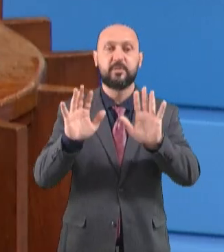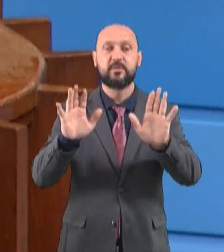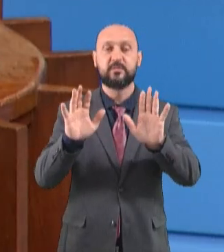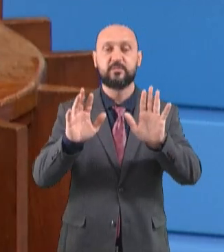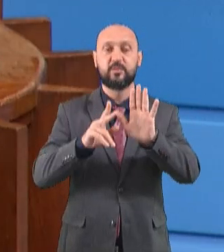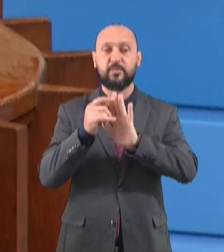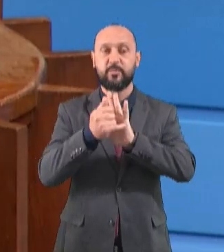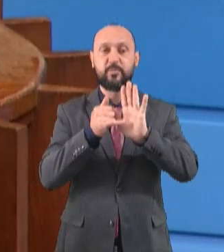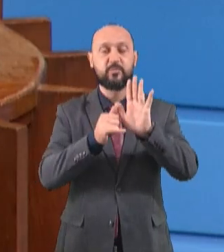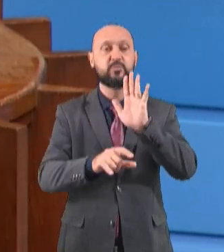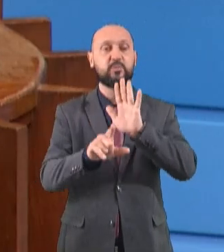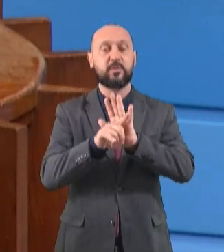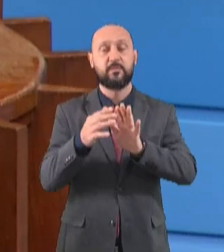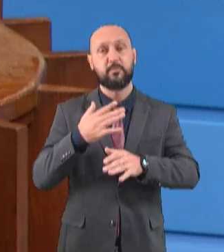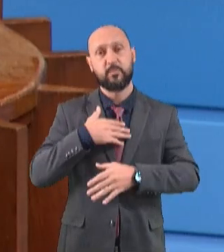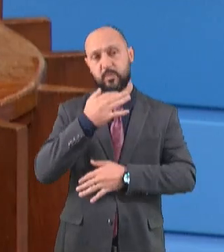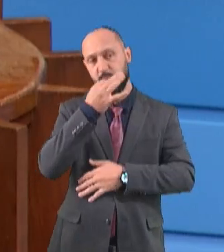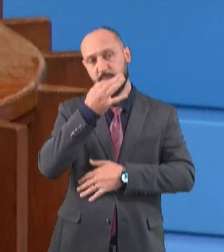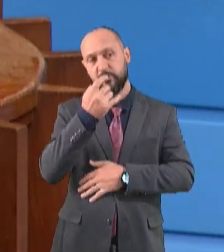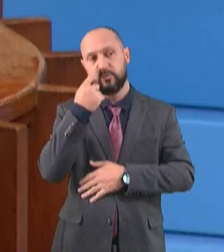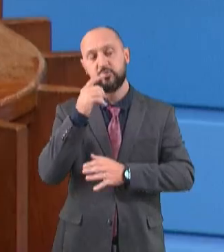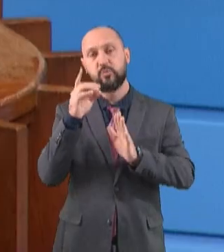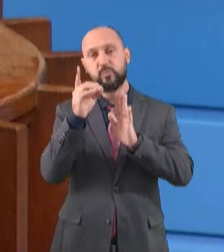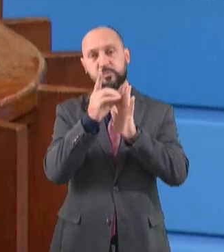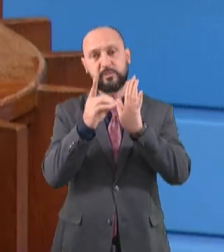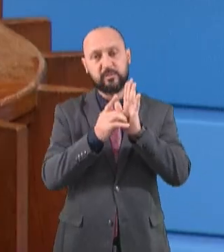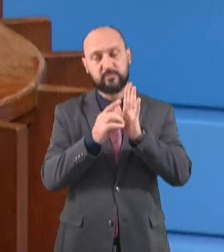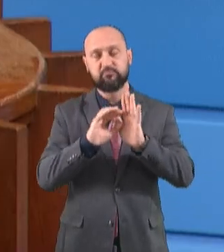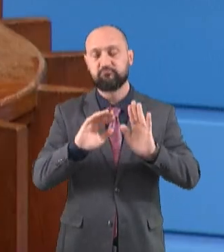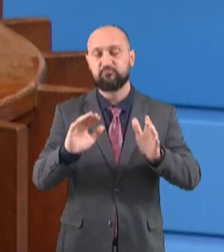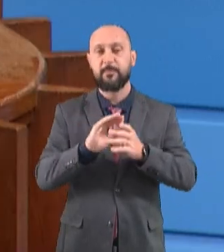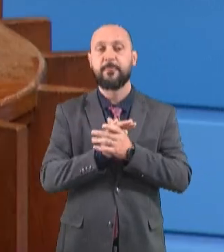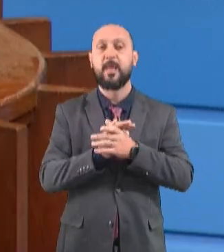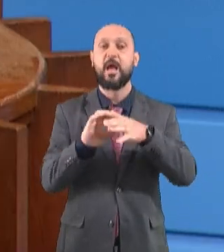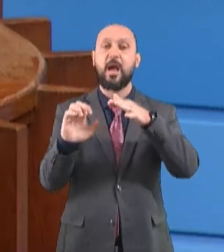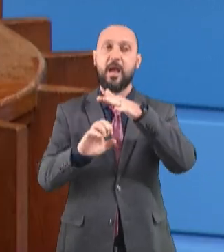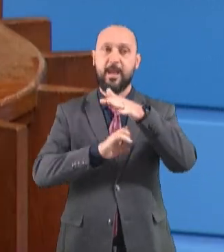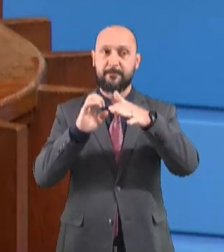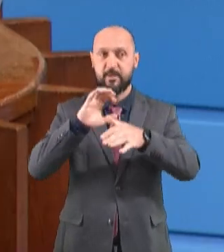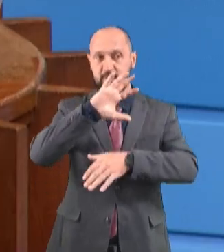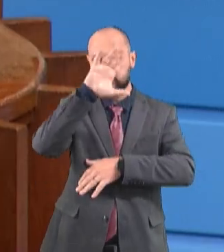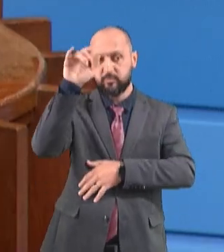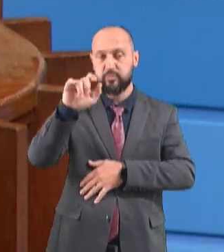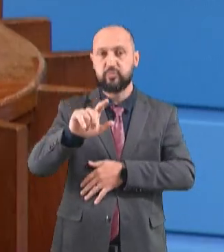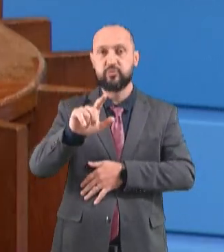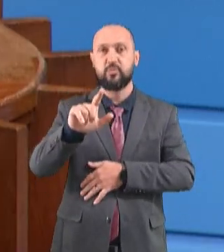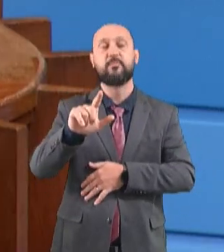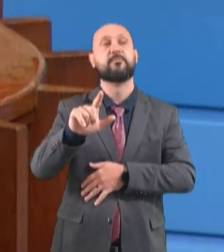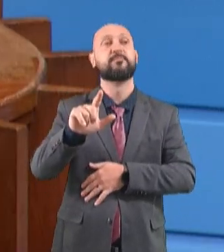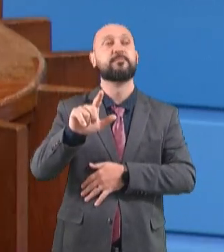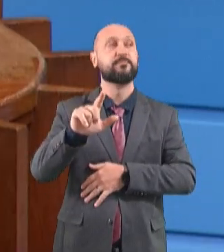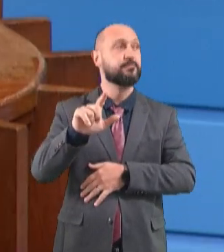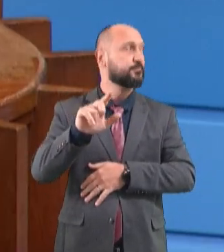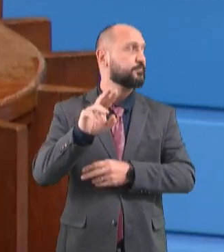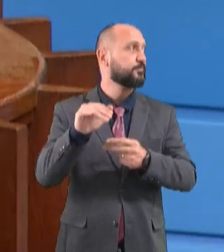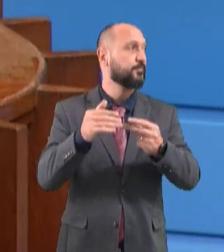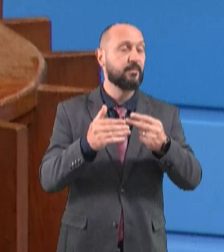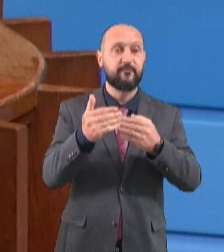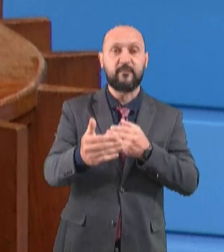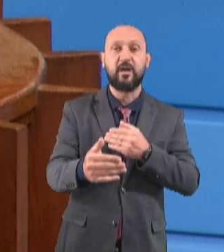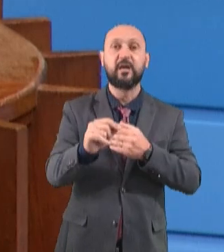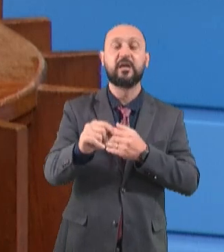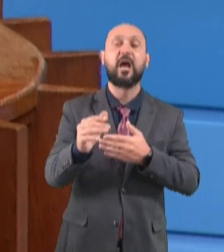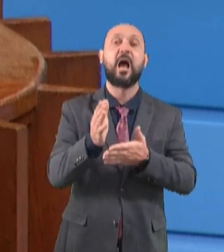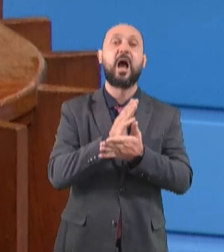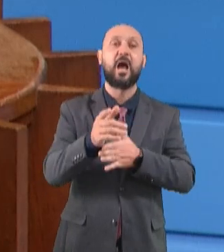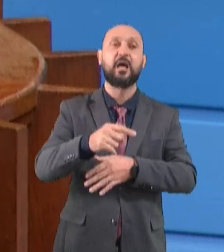ser projeto de lei, na minha opinião, bastaria um decreto, as empresas do Mato Grosso do Sul passarão, aquelas